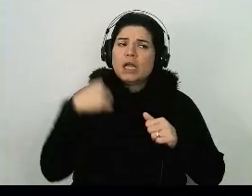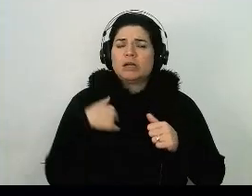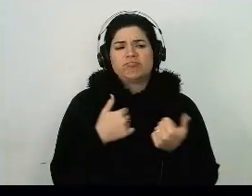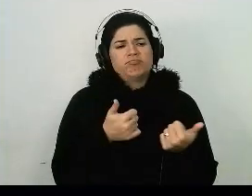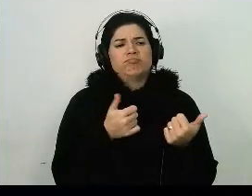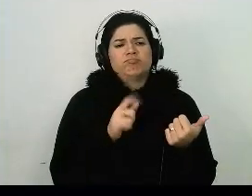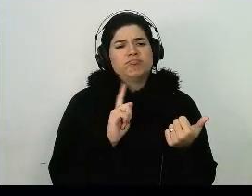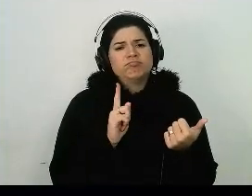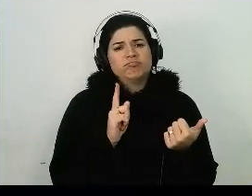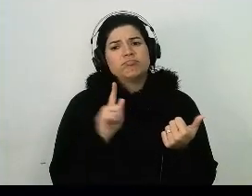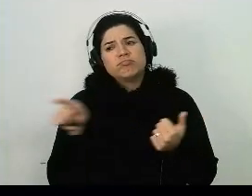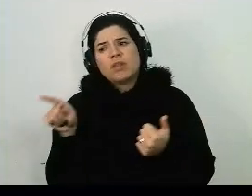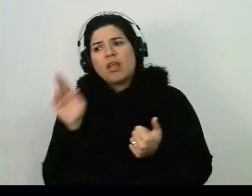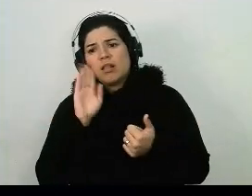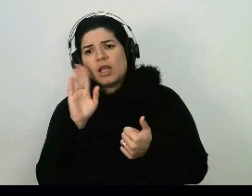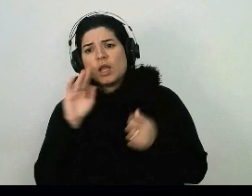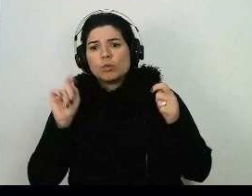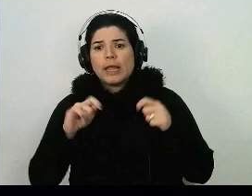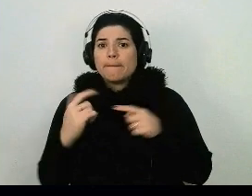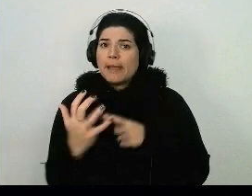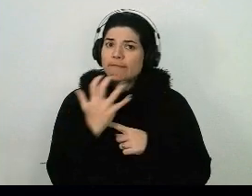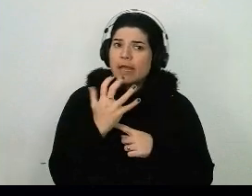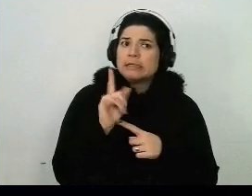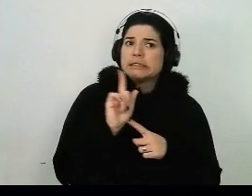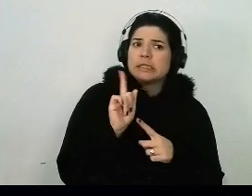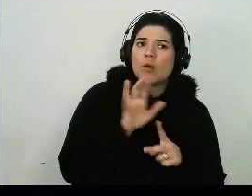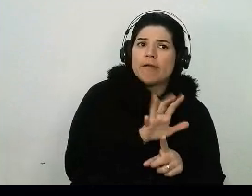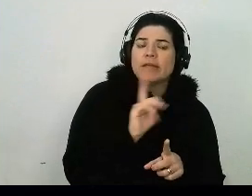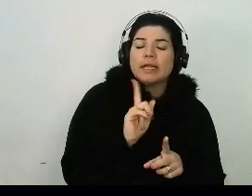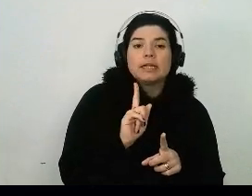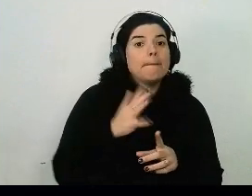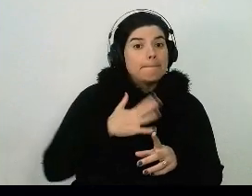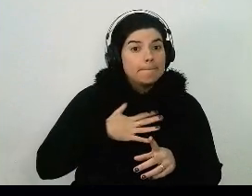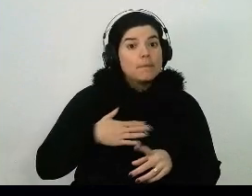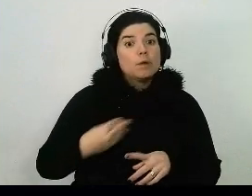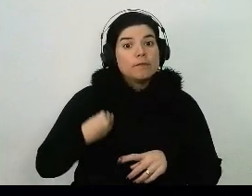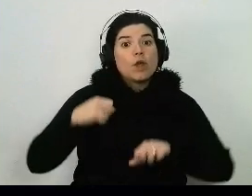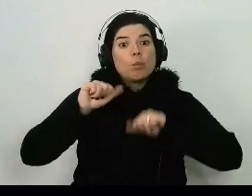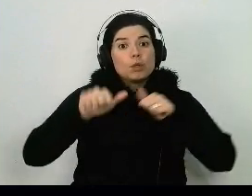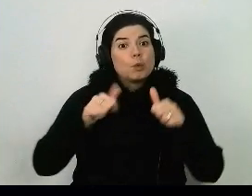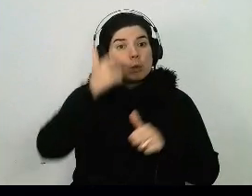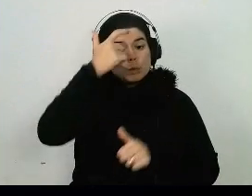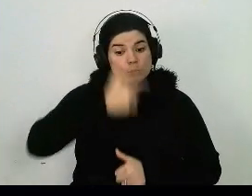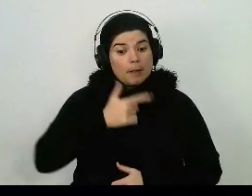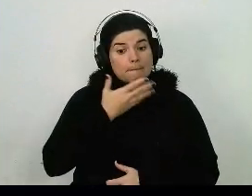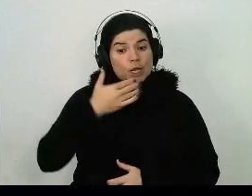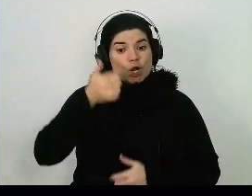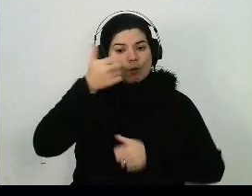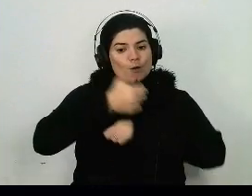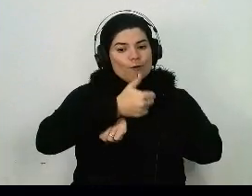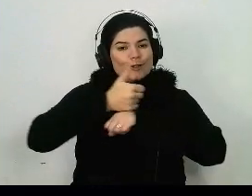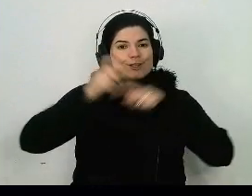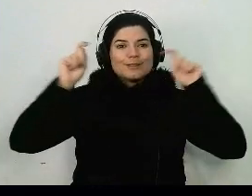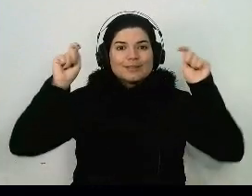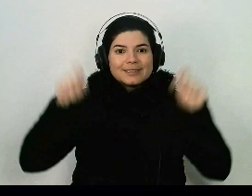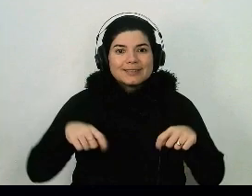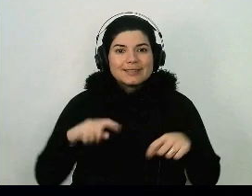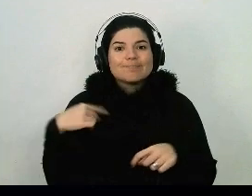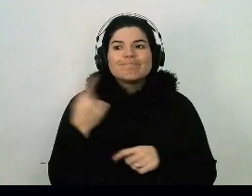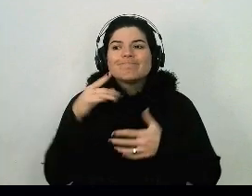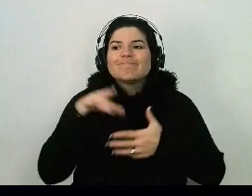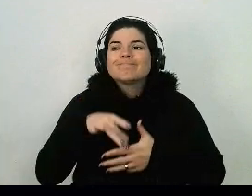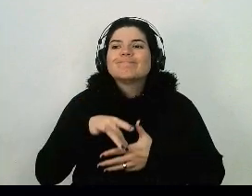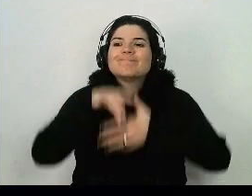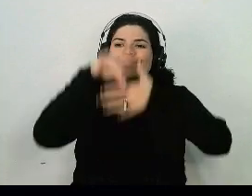isso daqui me impacta isso aqui não me impacta vou mudar isso na minha rotina para que eu me torne melhor profissional a gente como lideranças